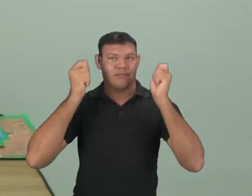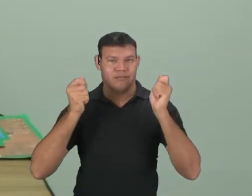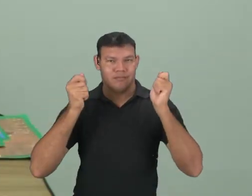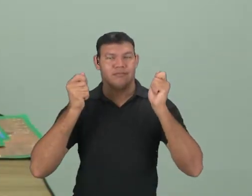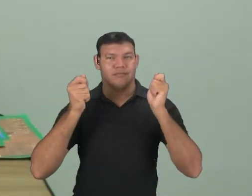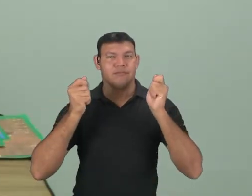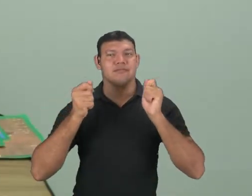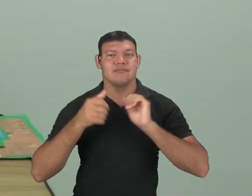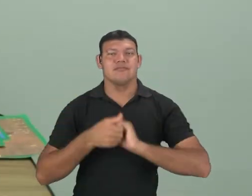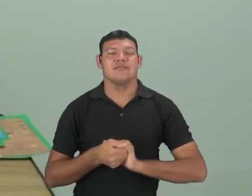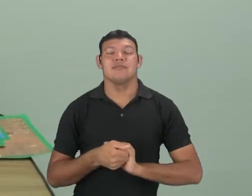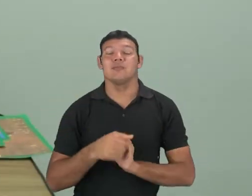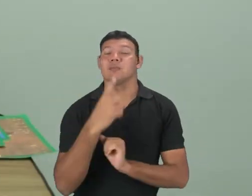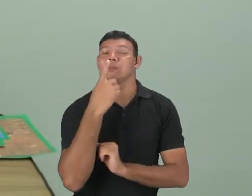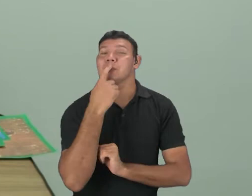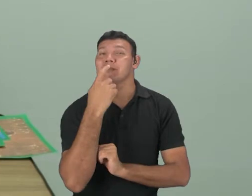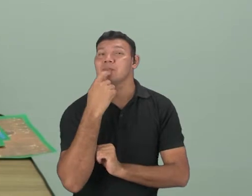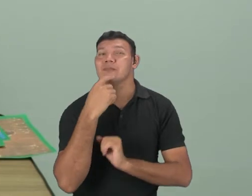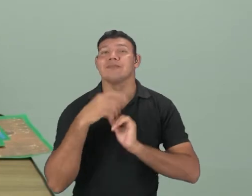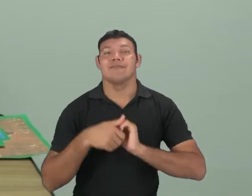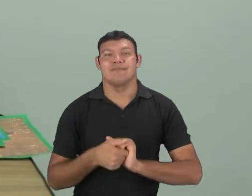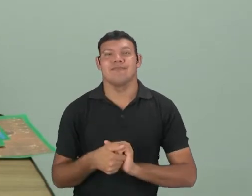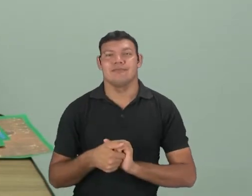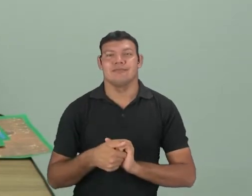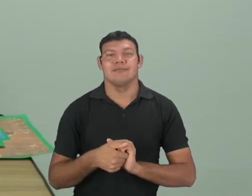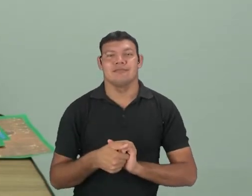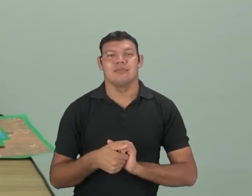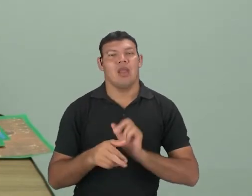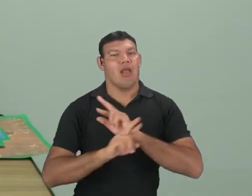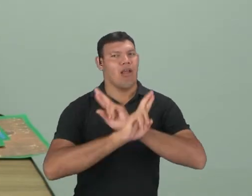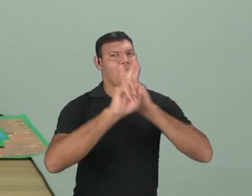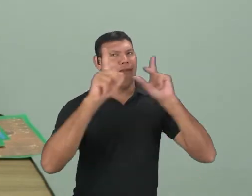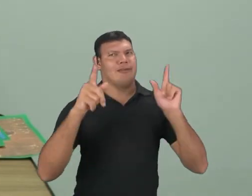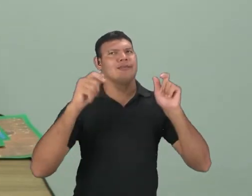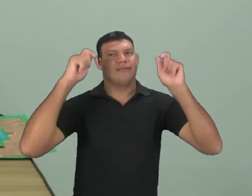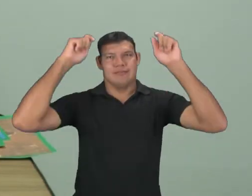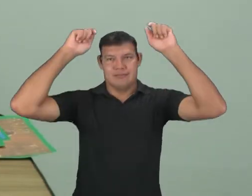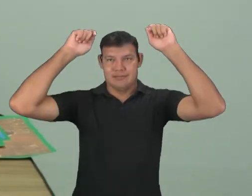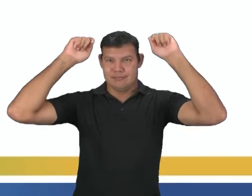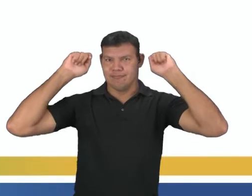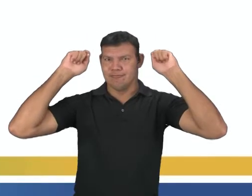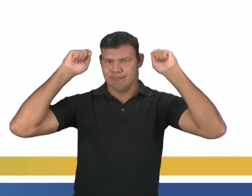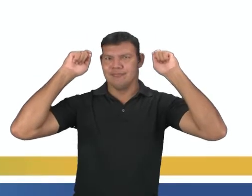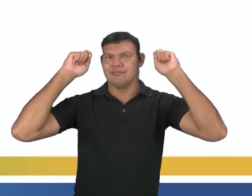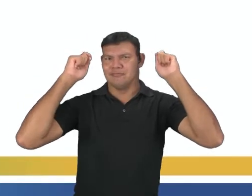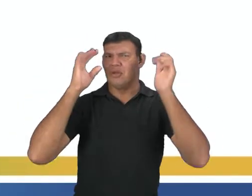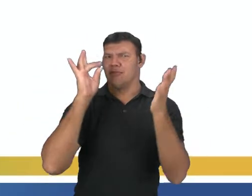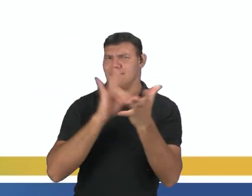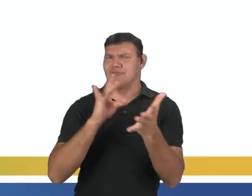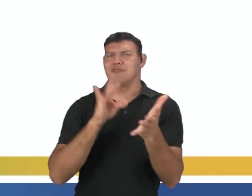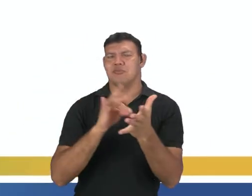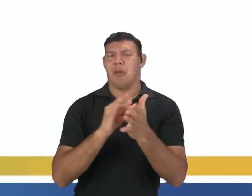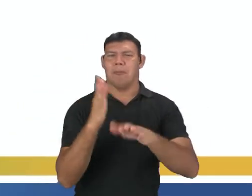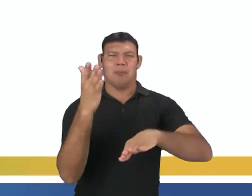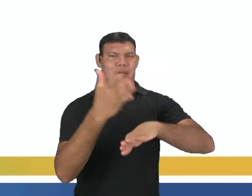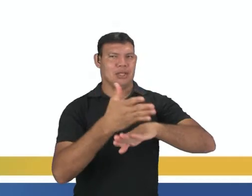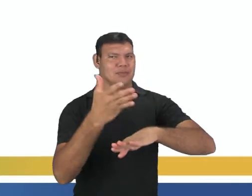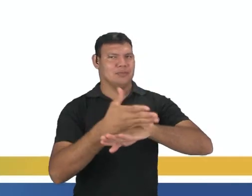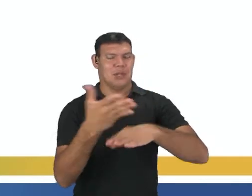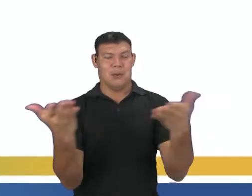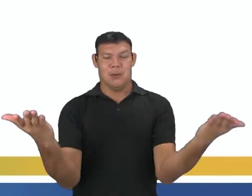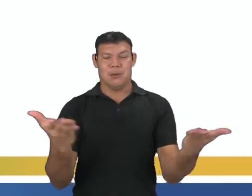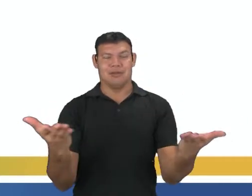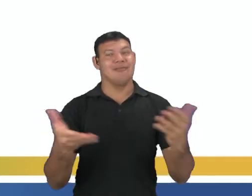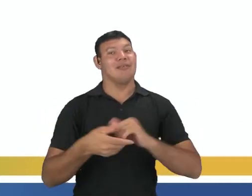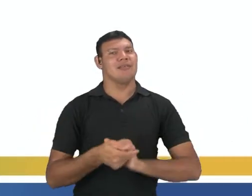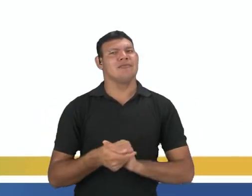capa, com um capuz, vermelho, totalmente diferente, é um chapéu de verdade, mais moderno. E